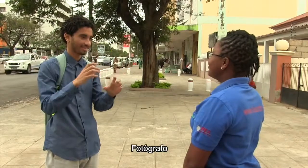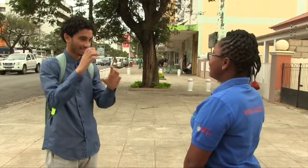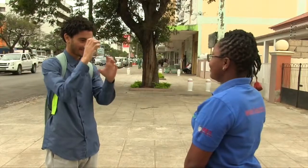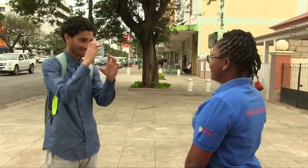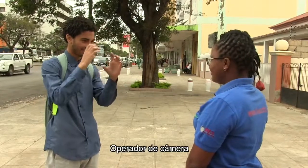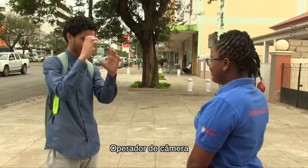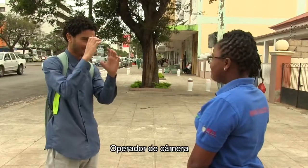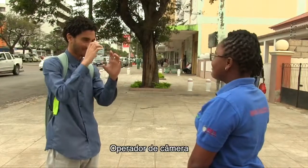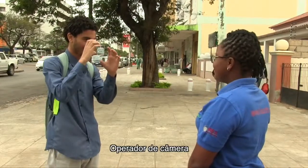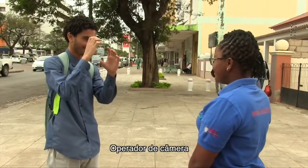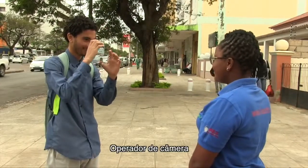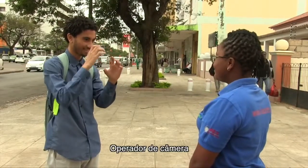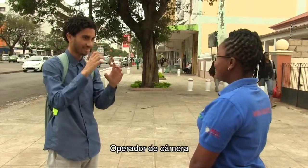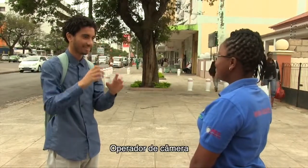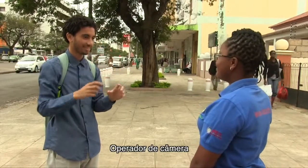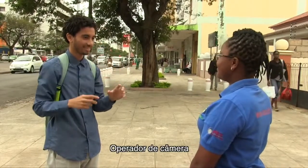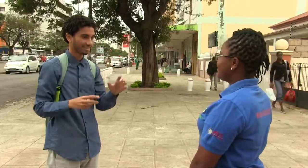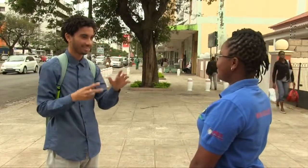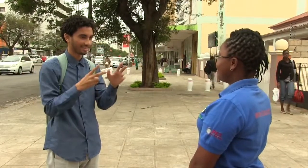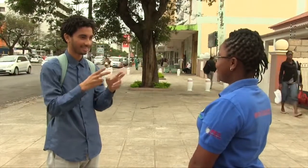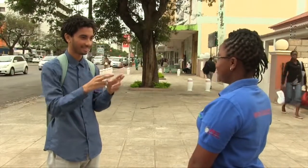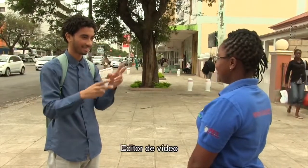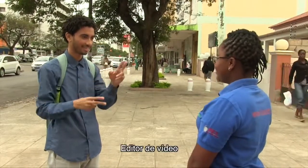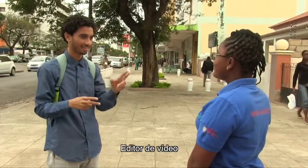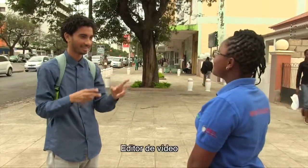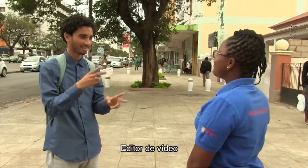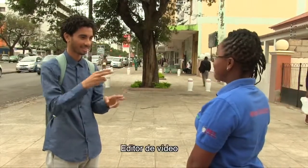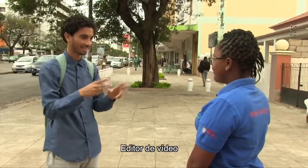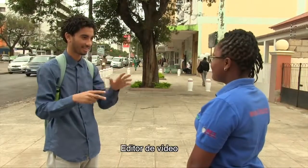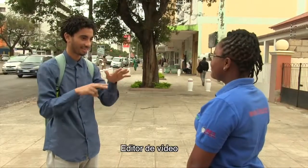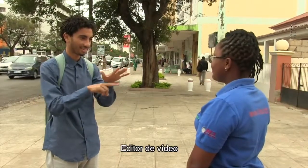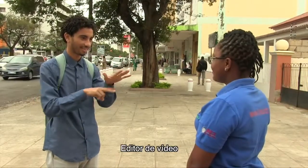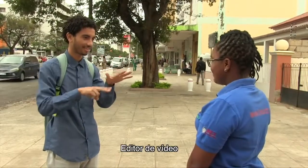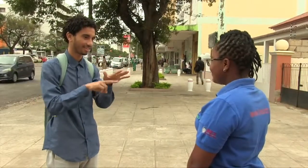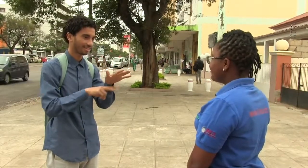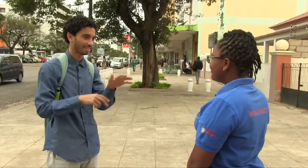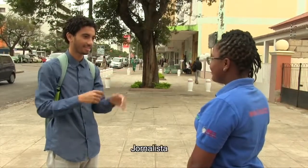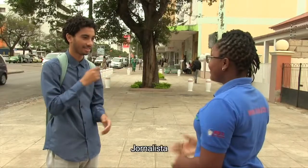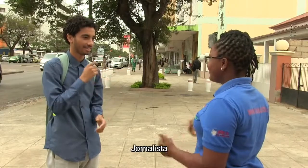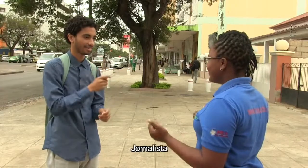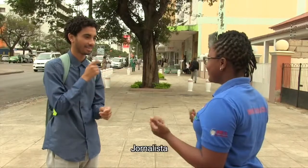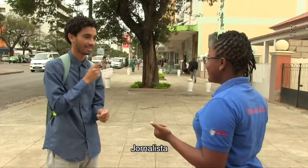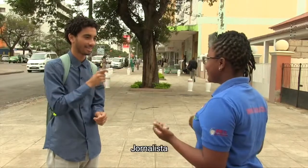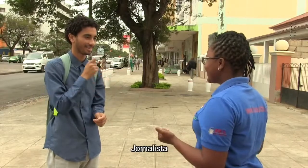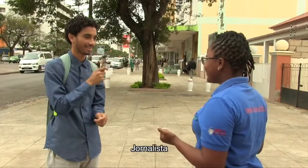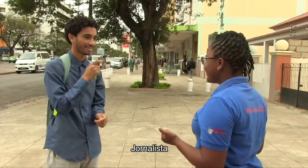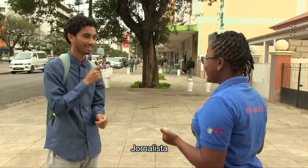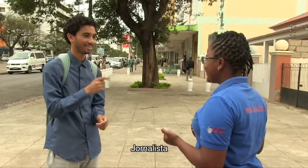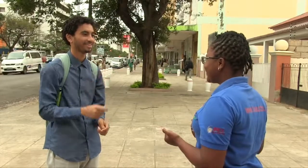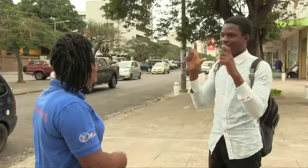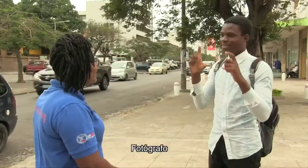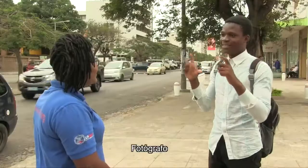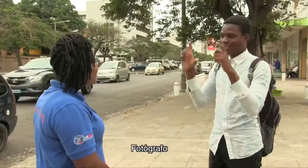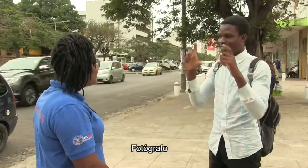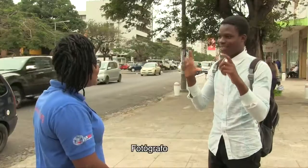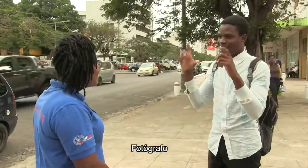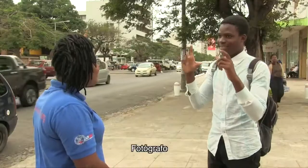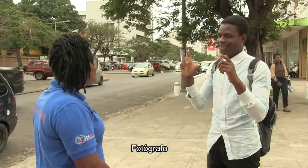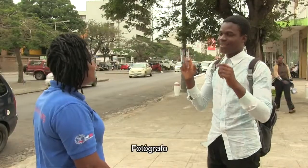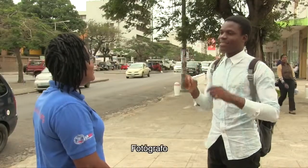fotógrafo, operador de câmera, editor de vídeo, jornalista,